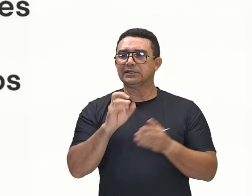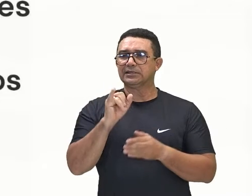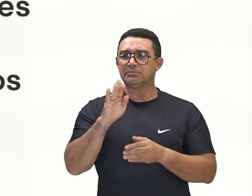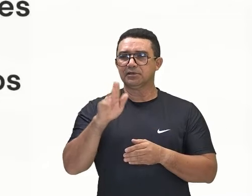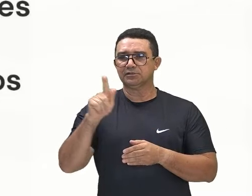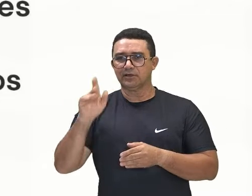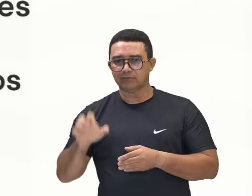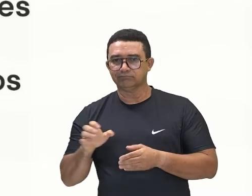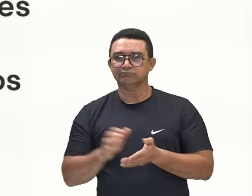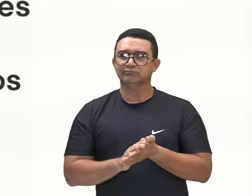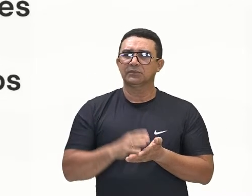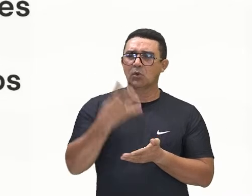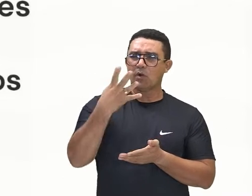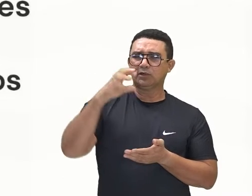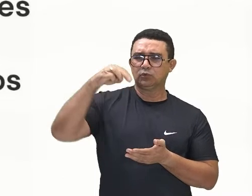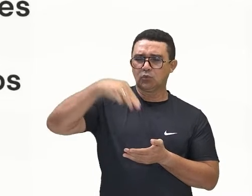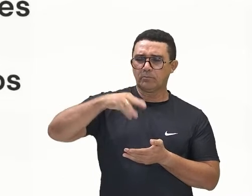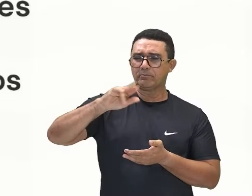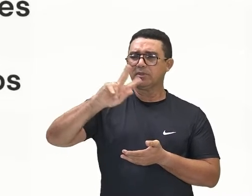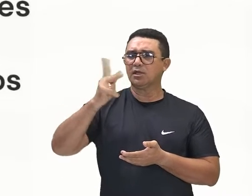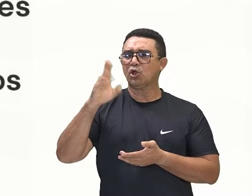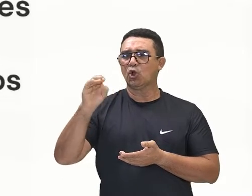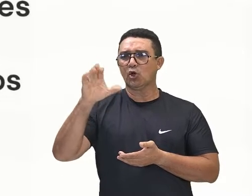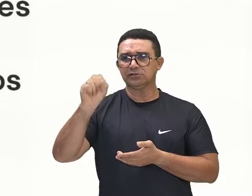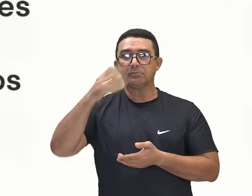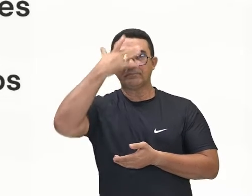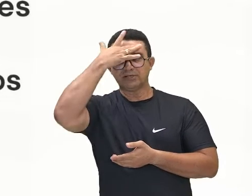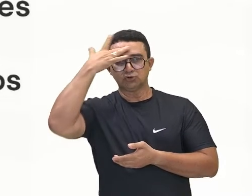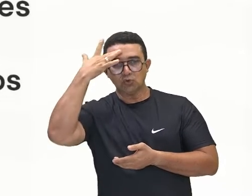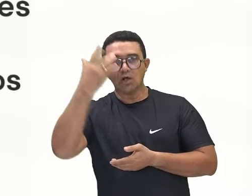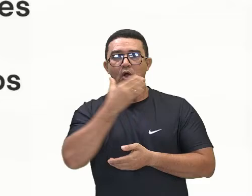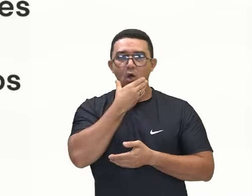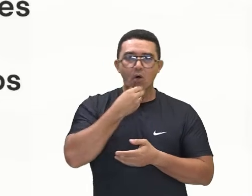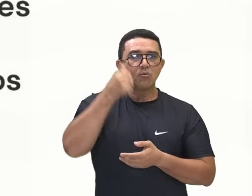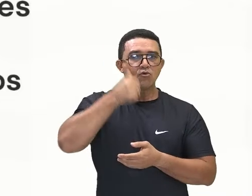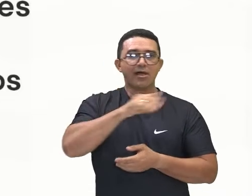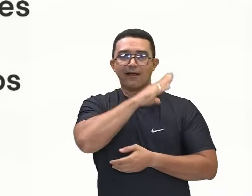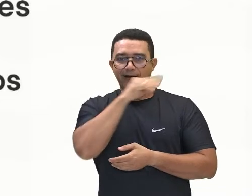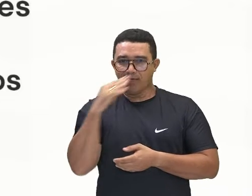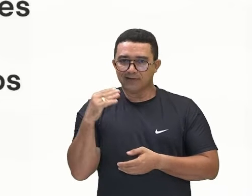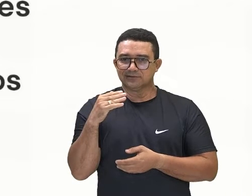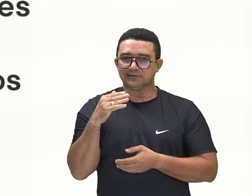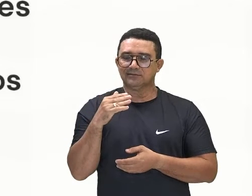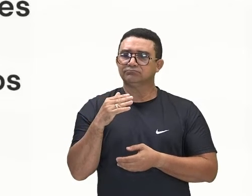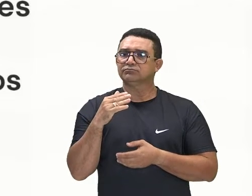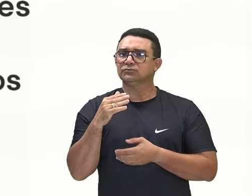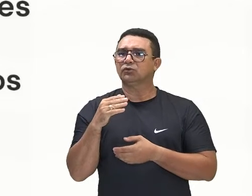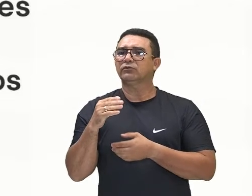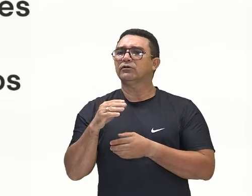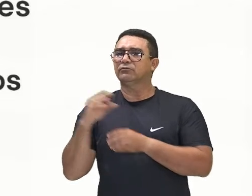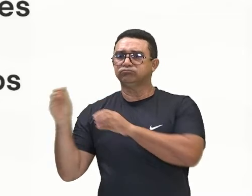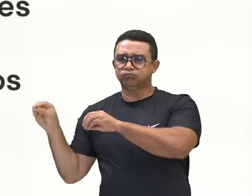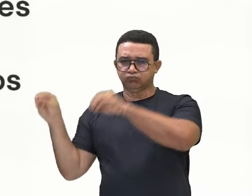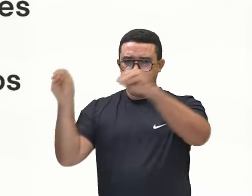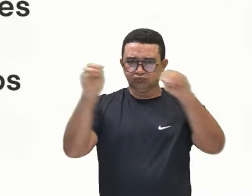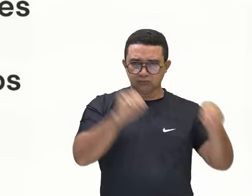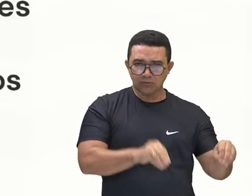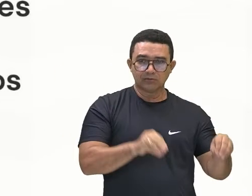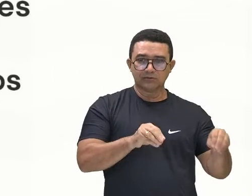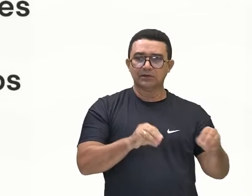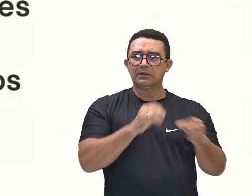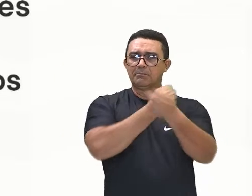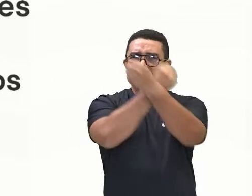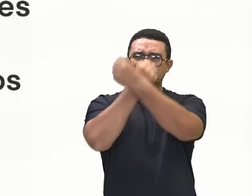IBGE, cerca de 4 milhões de pessoas, homens, mulheres e crianças, foram trazidas como escravizadas ao longo